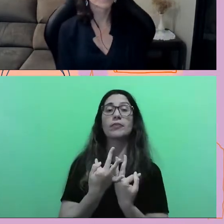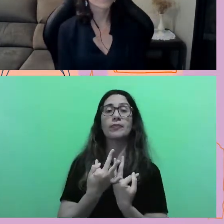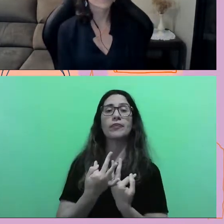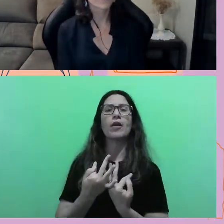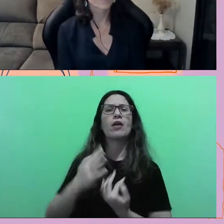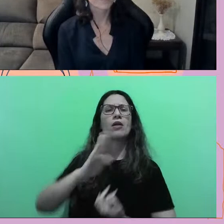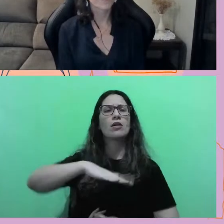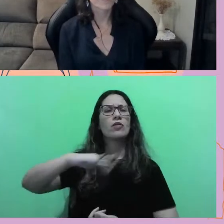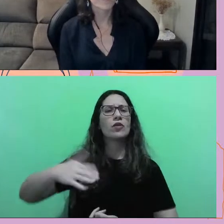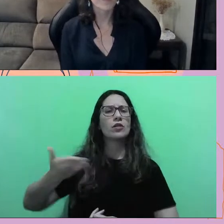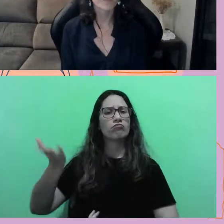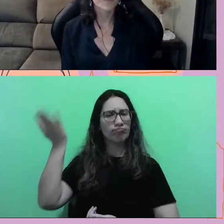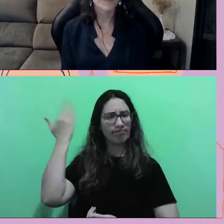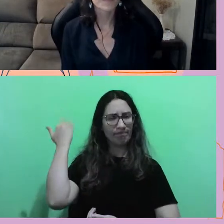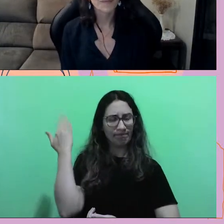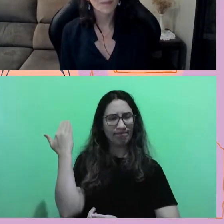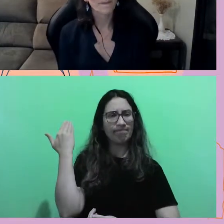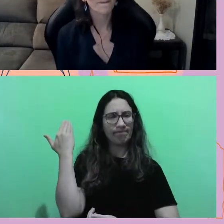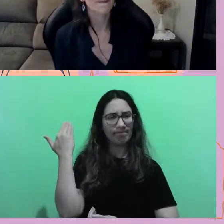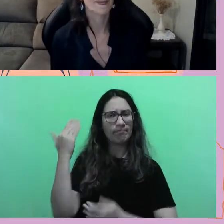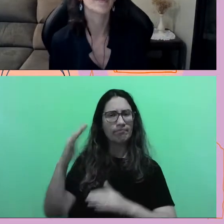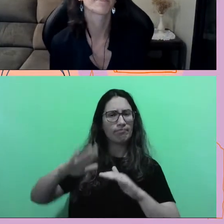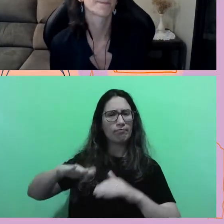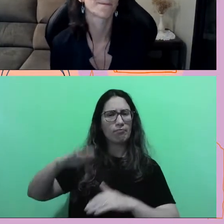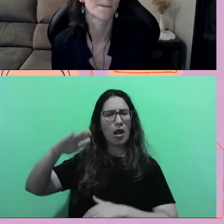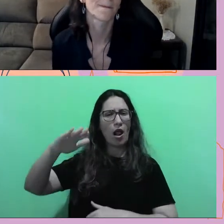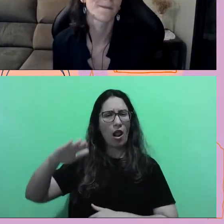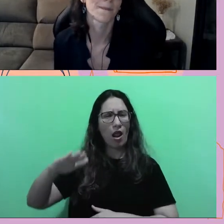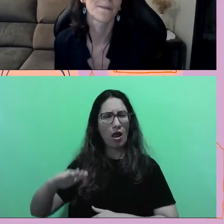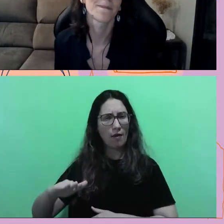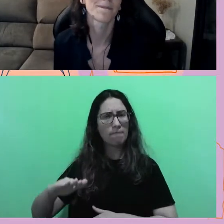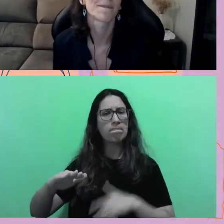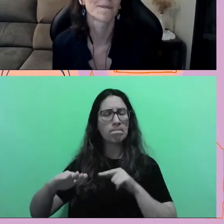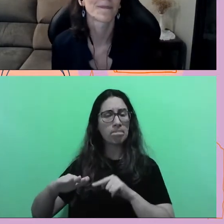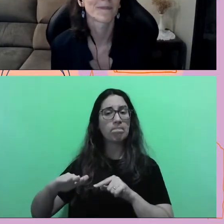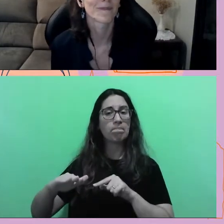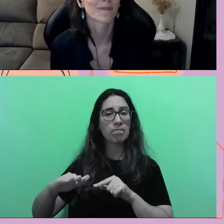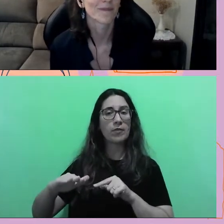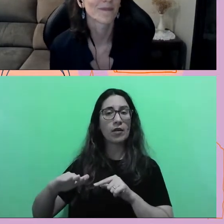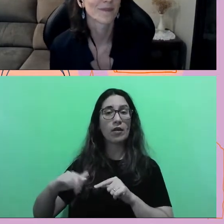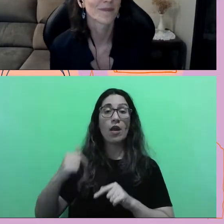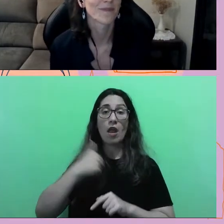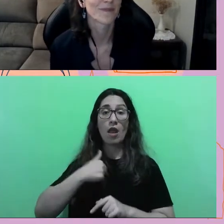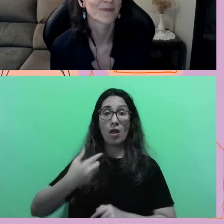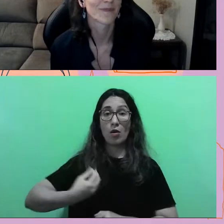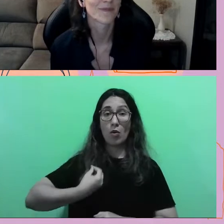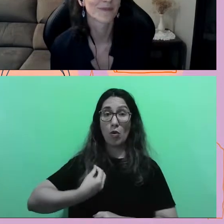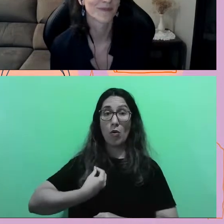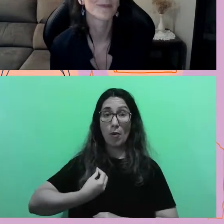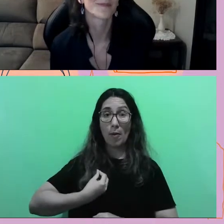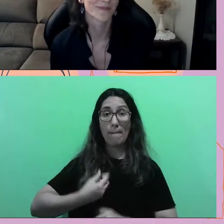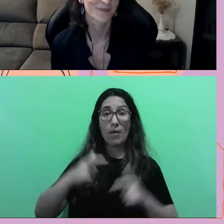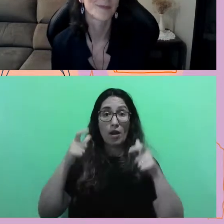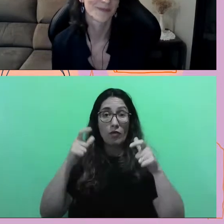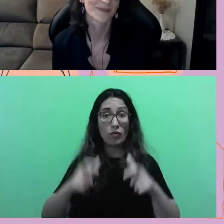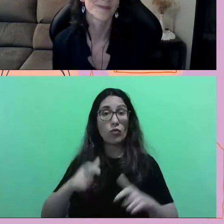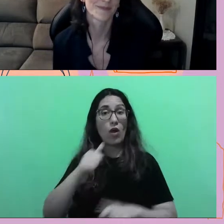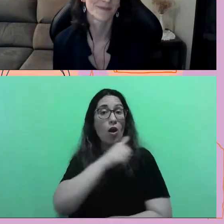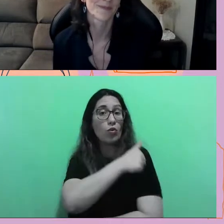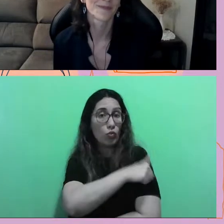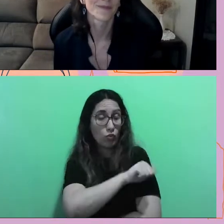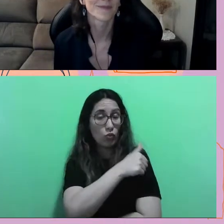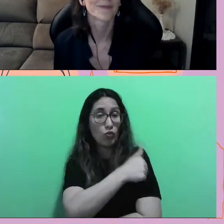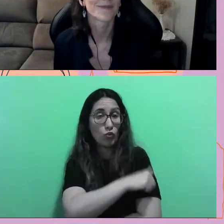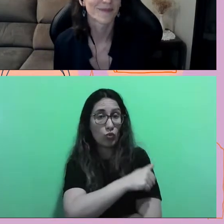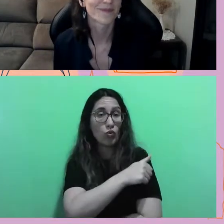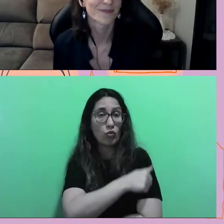infância, ela foi marcada por uma coisa que aconteceu. Eu morava em Belfor Roxo, e Belfor